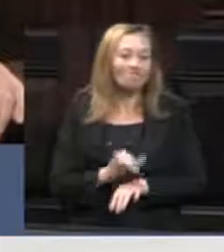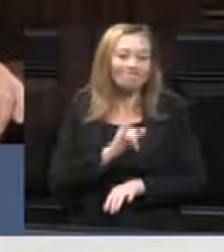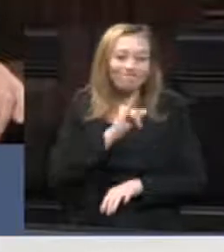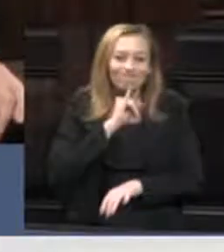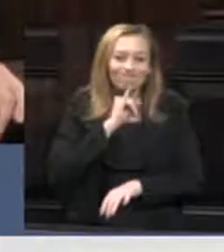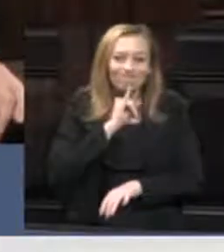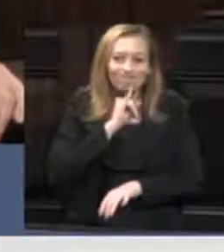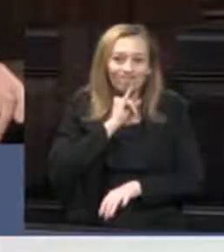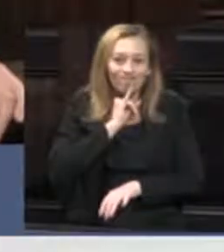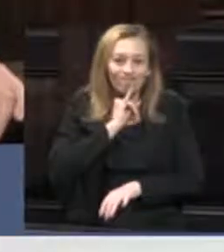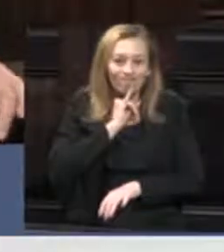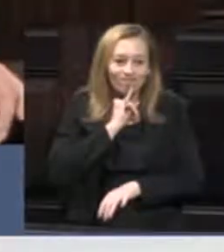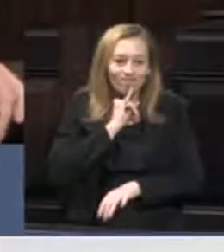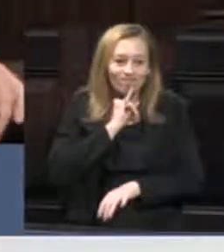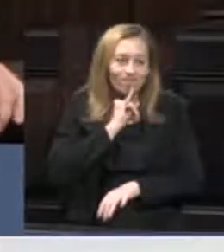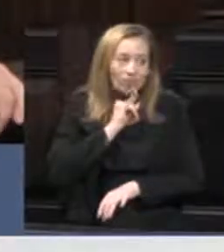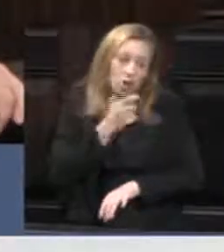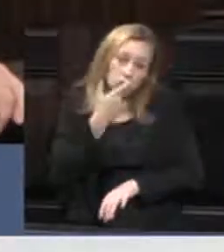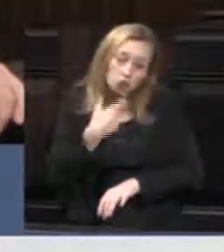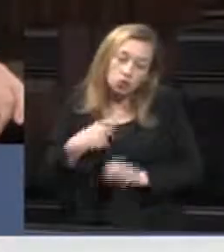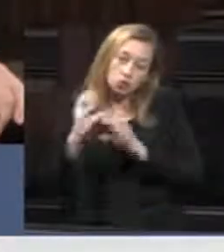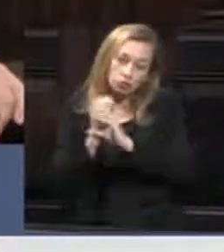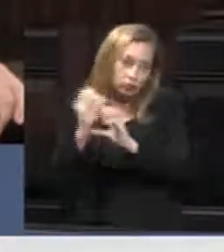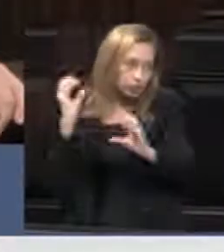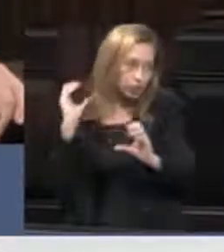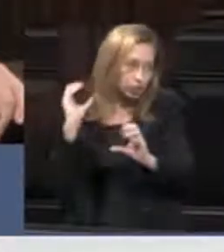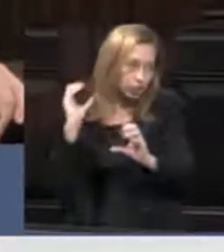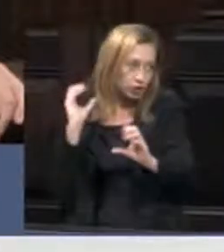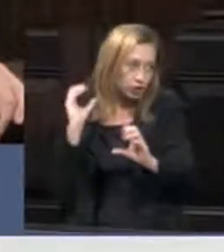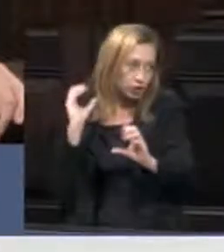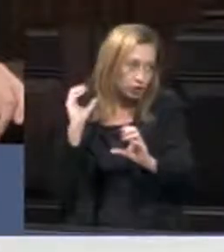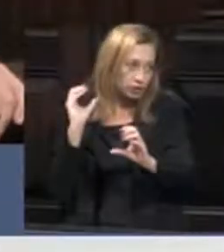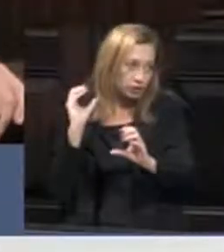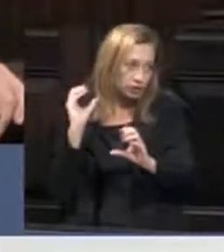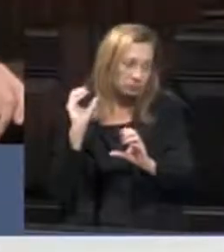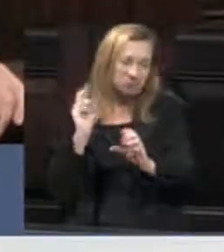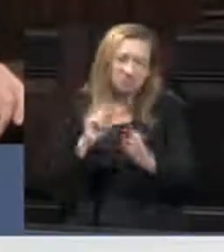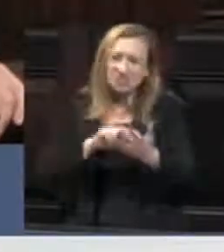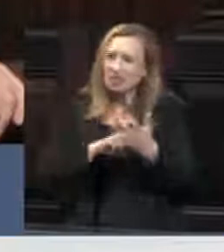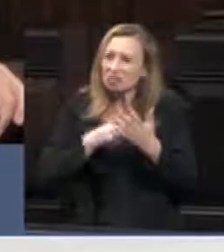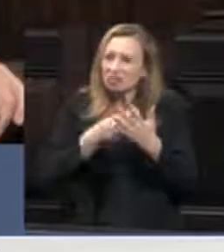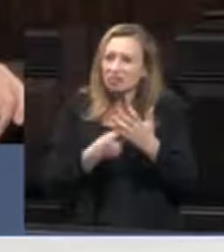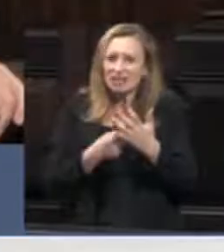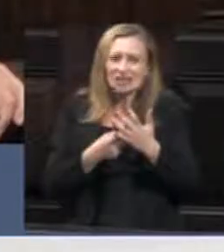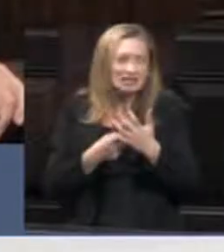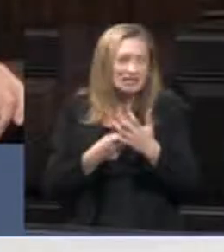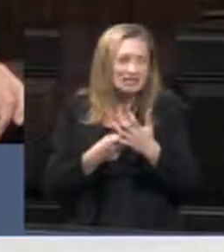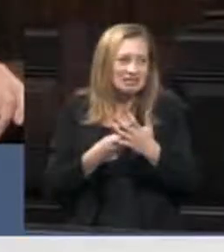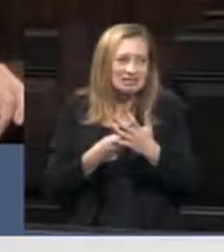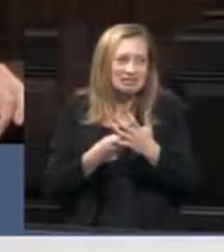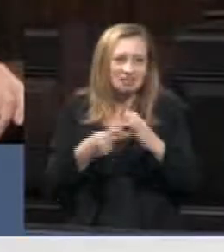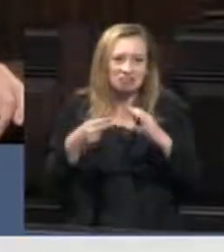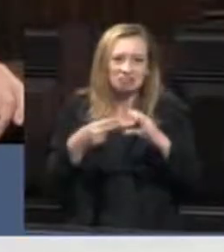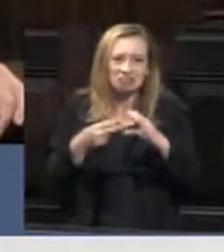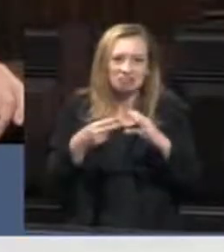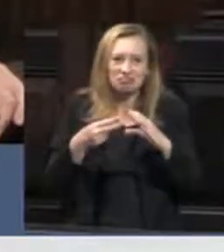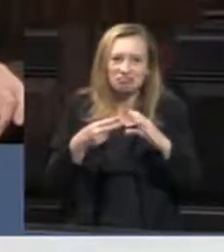infelizmente, eu que sou engenheiro, não é uma interpretação